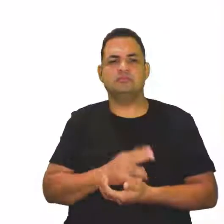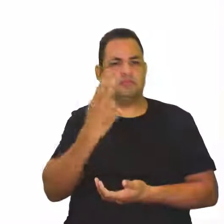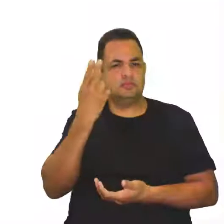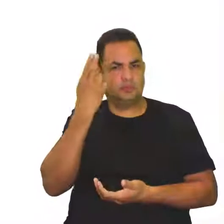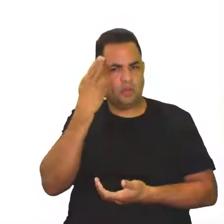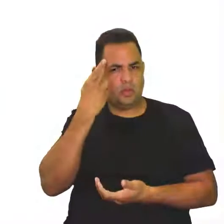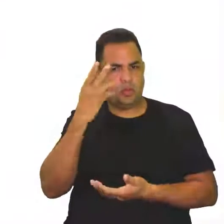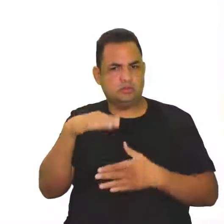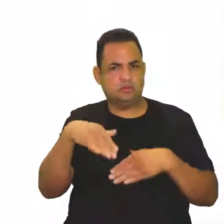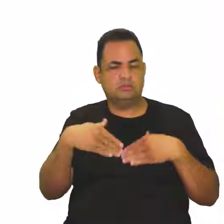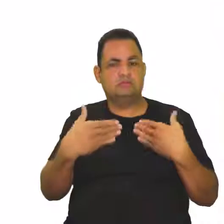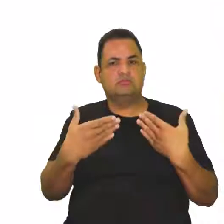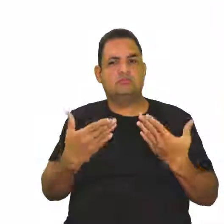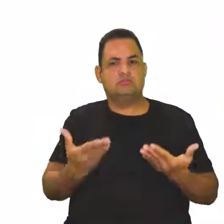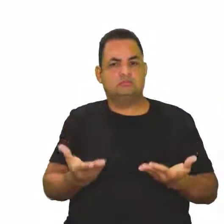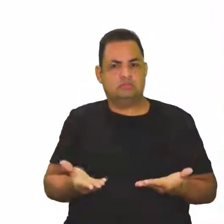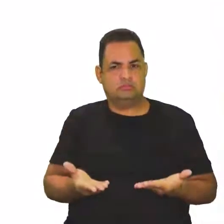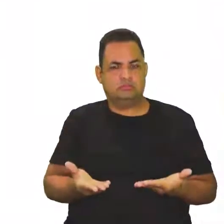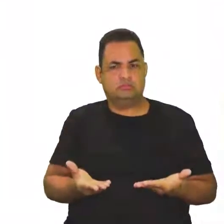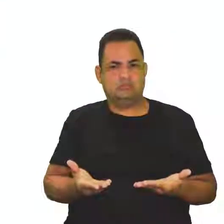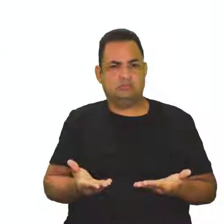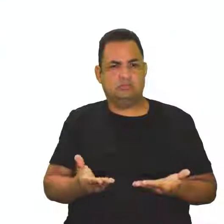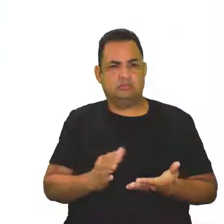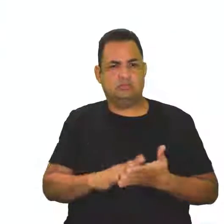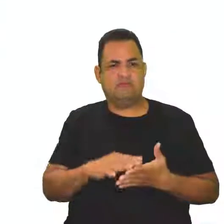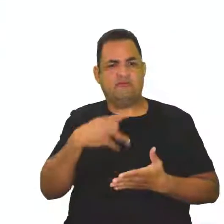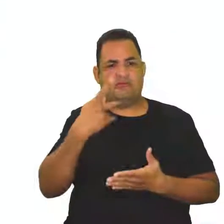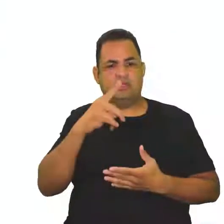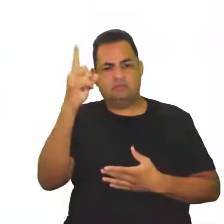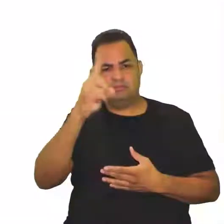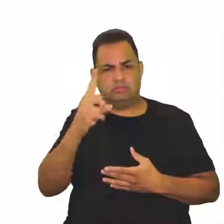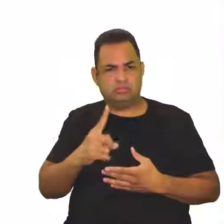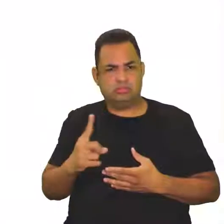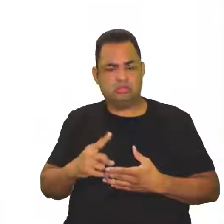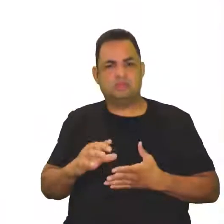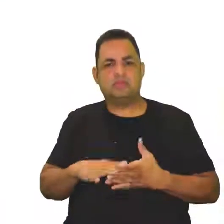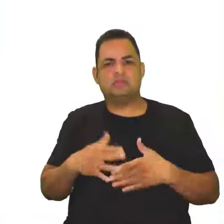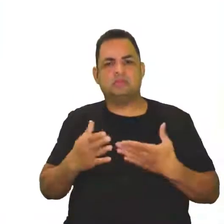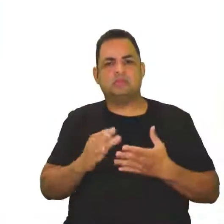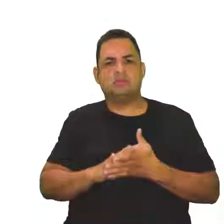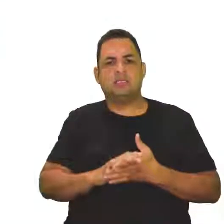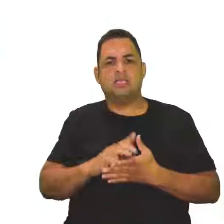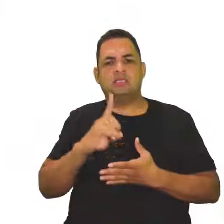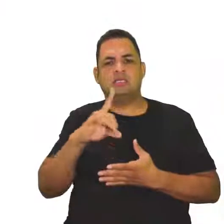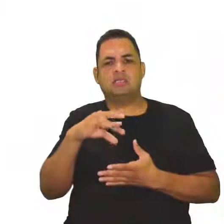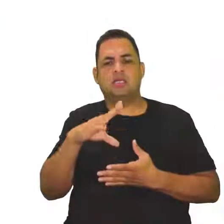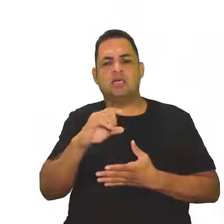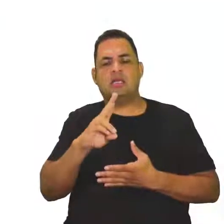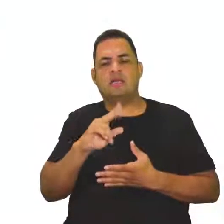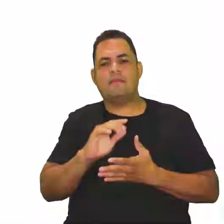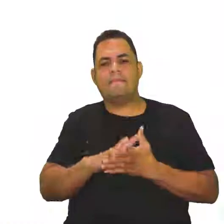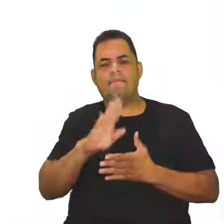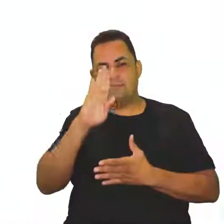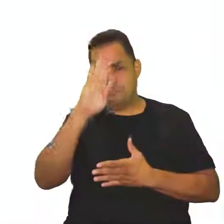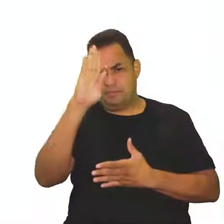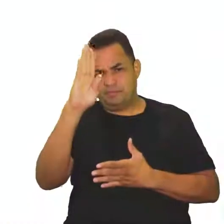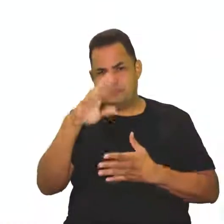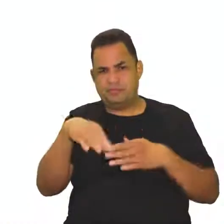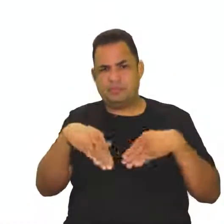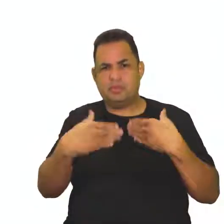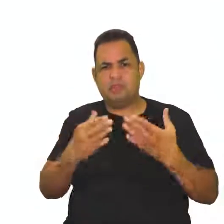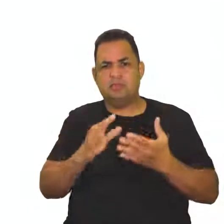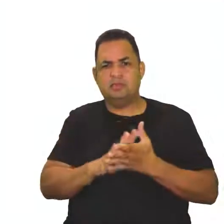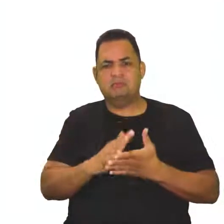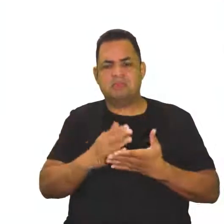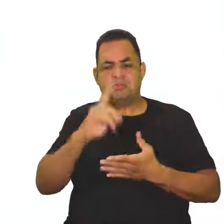normalmente, quando se menciona um raio, referimos-nos à descarga principal, né? A ação